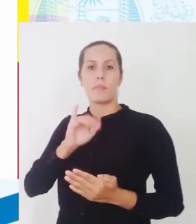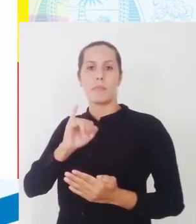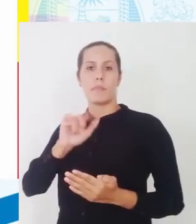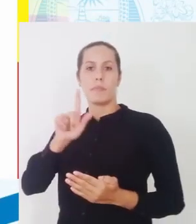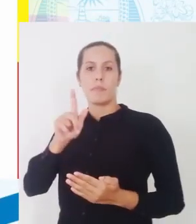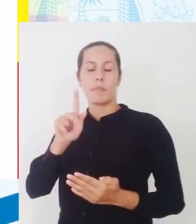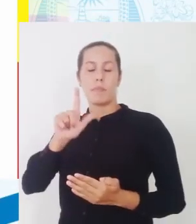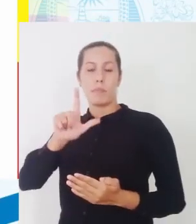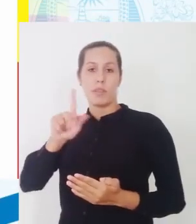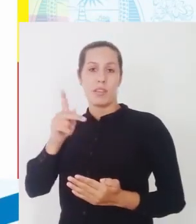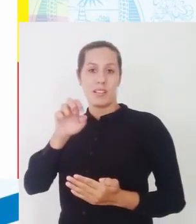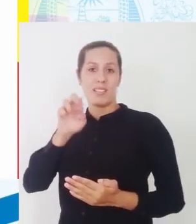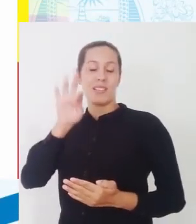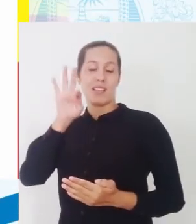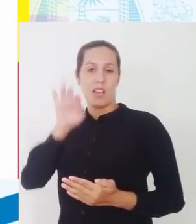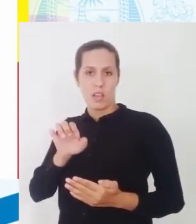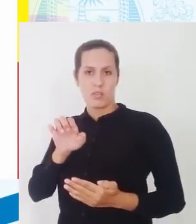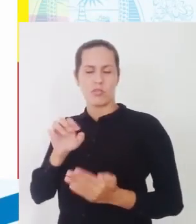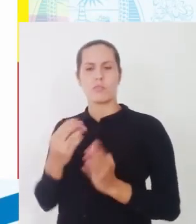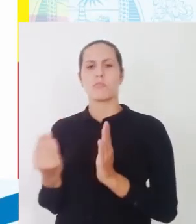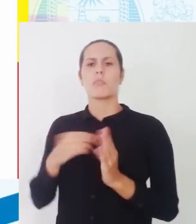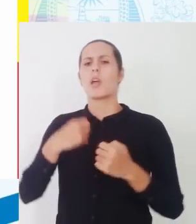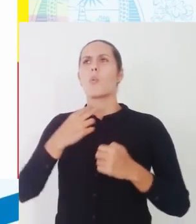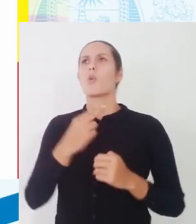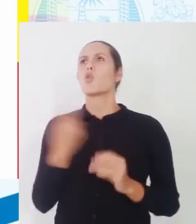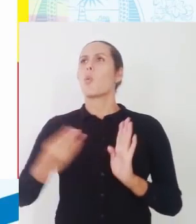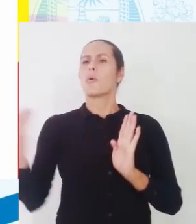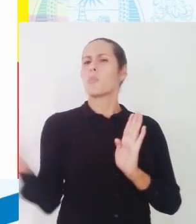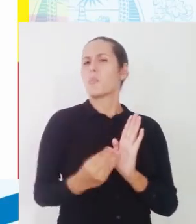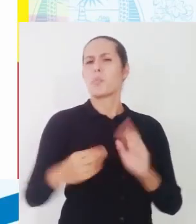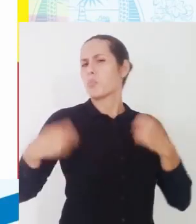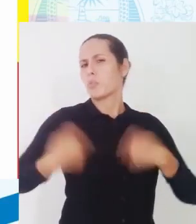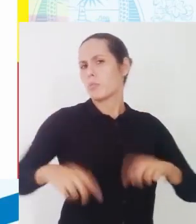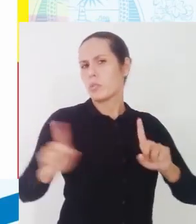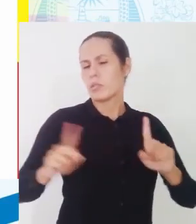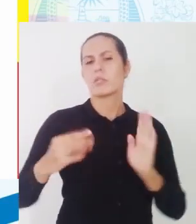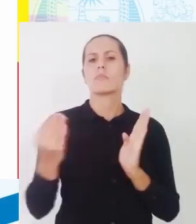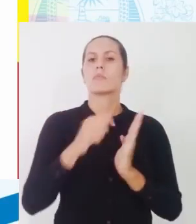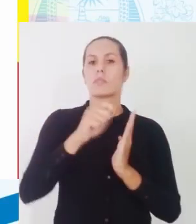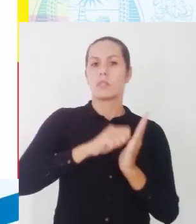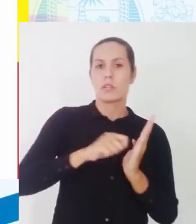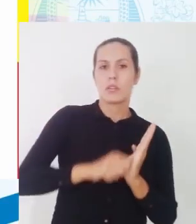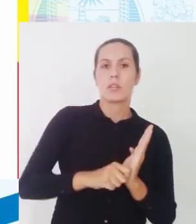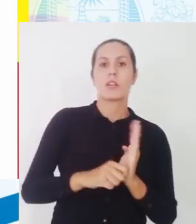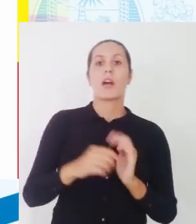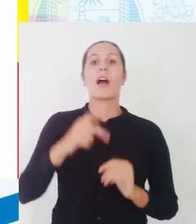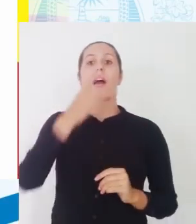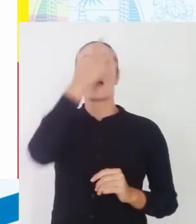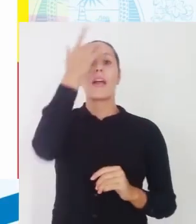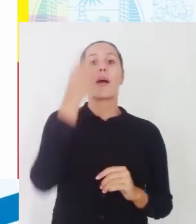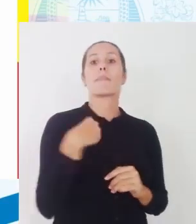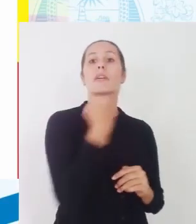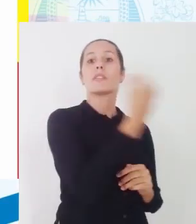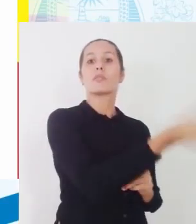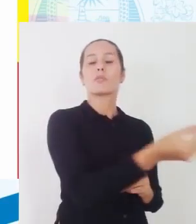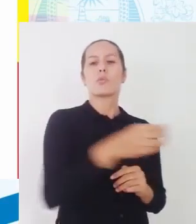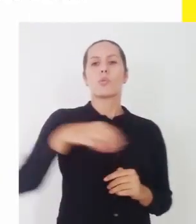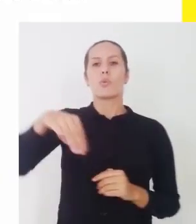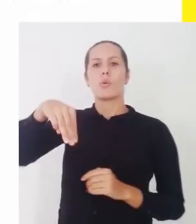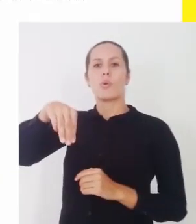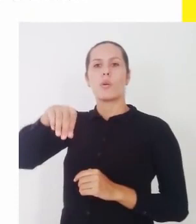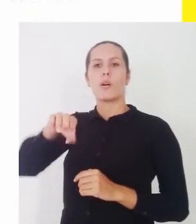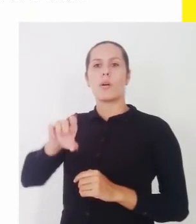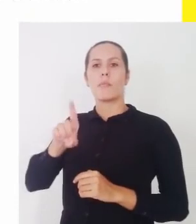ou seja, você não precisa se identificar, e entregam para aquela pessoa que a gente vai chamar de